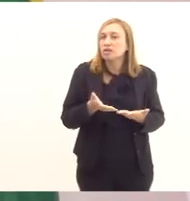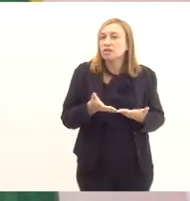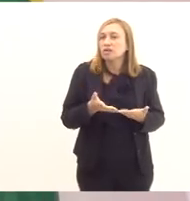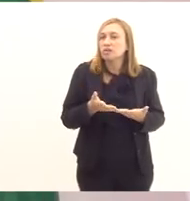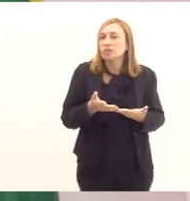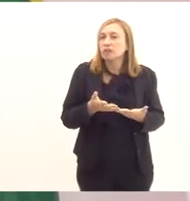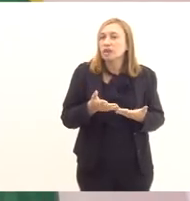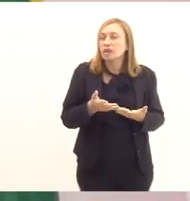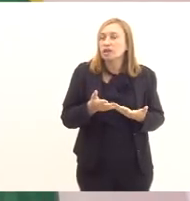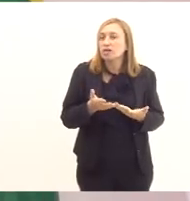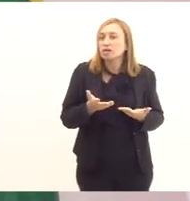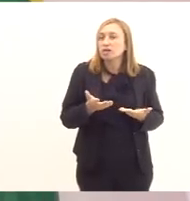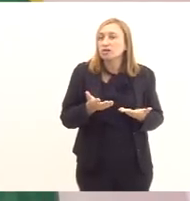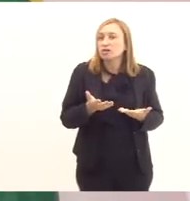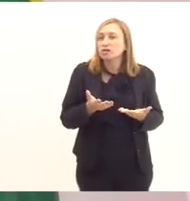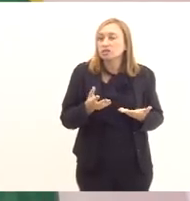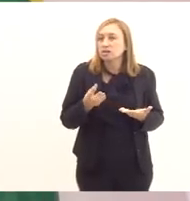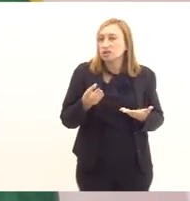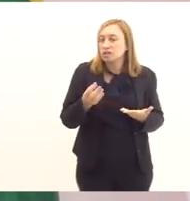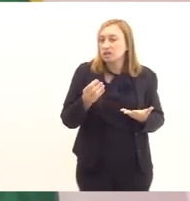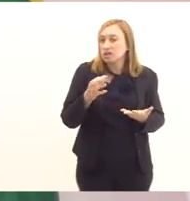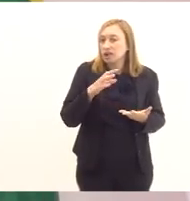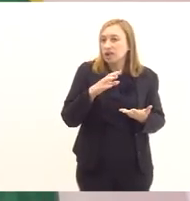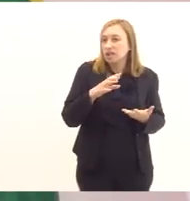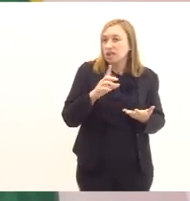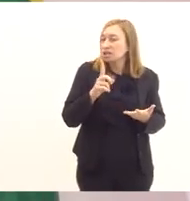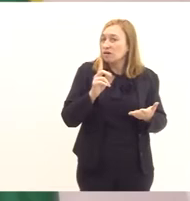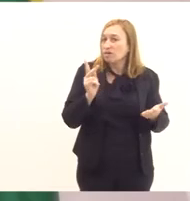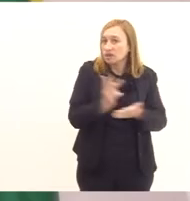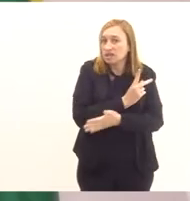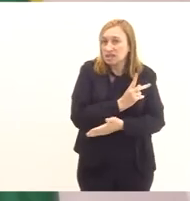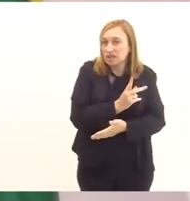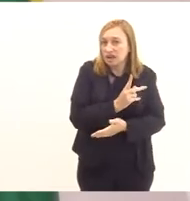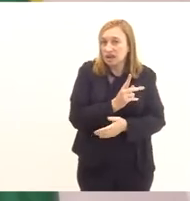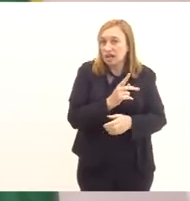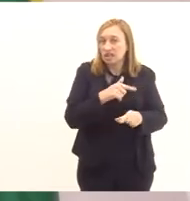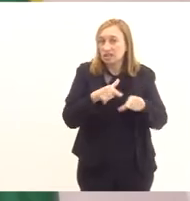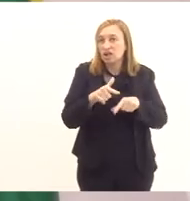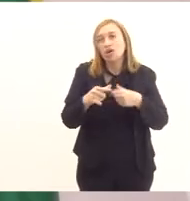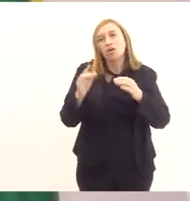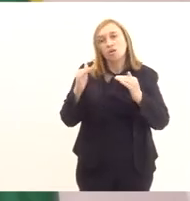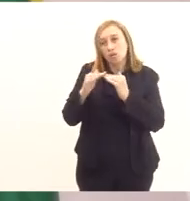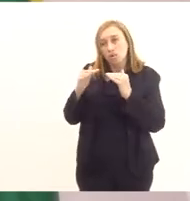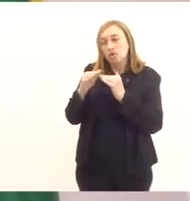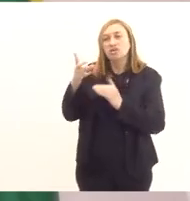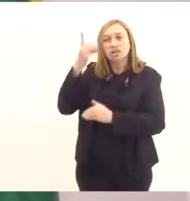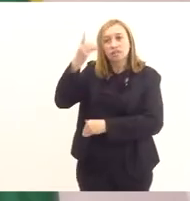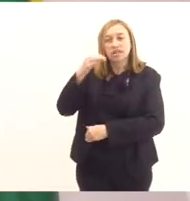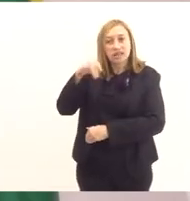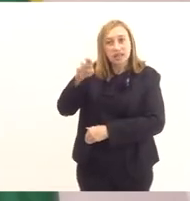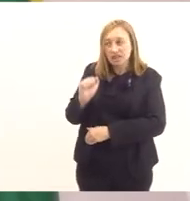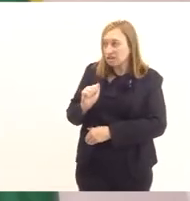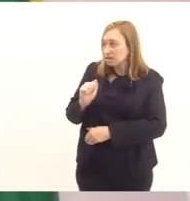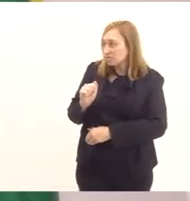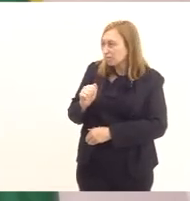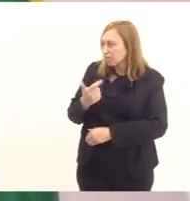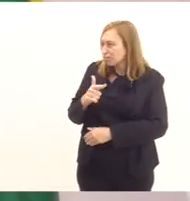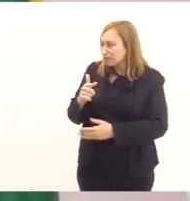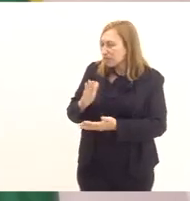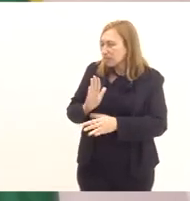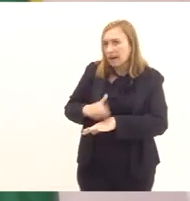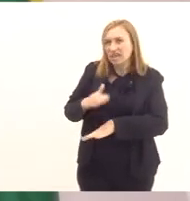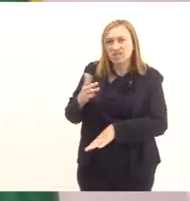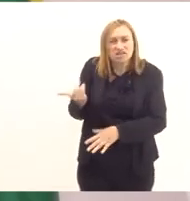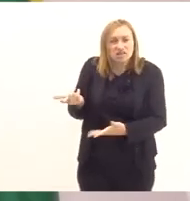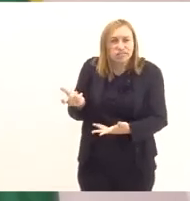uma o fracasso essa missão E aí eu concordo com o deputado Adriana que não tem mais o que fazer a não ser